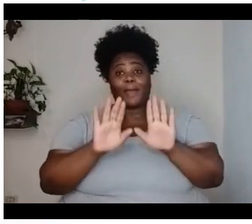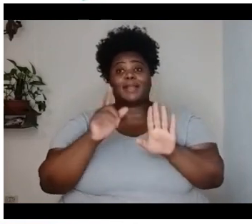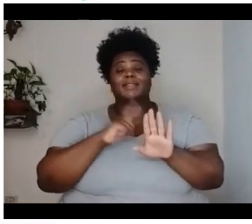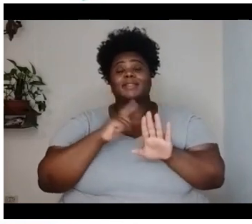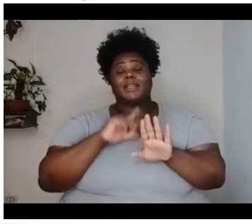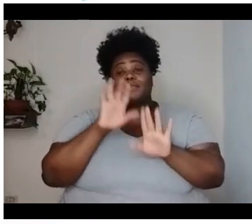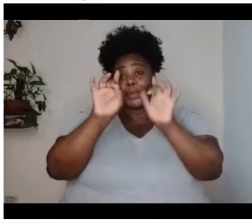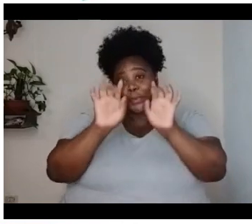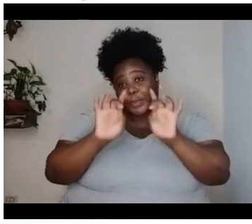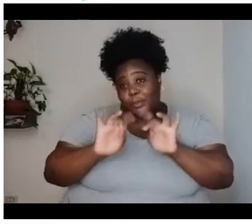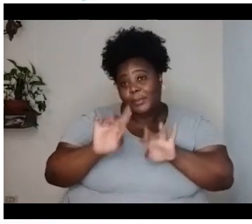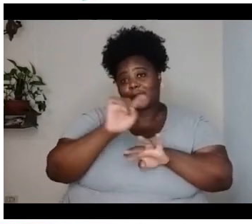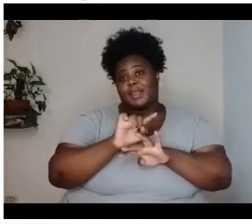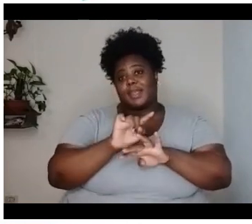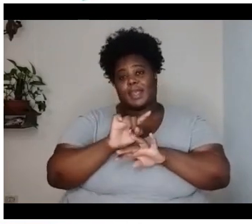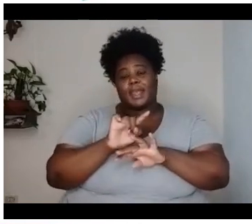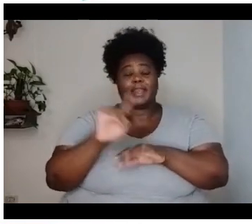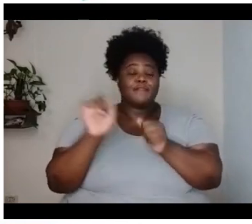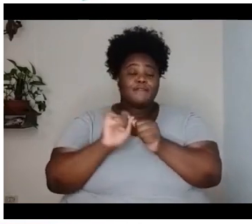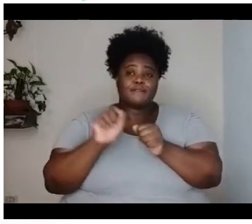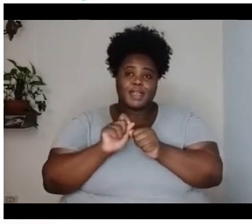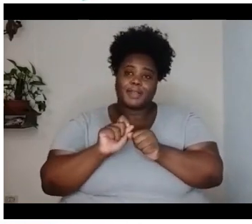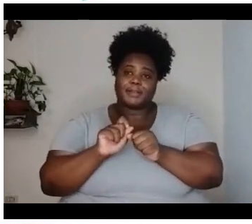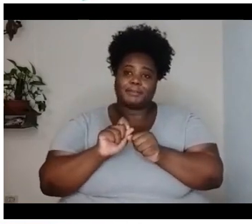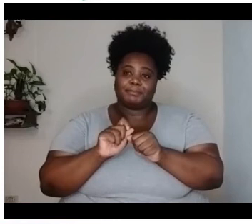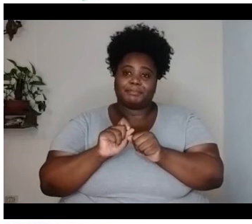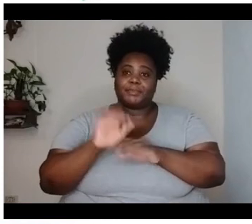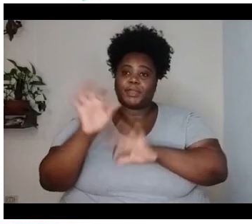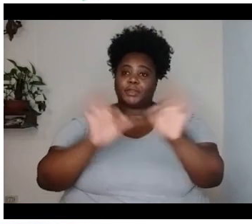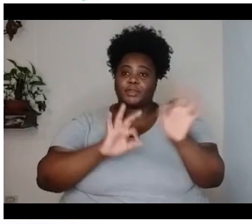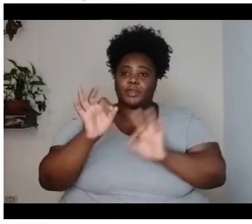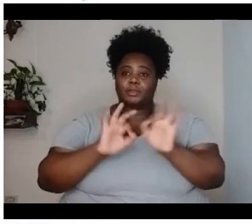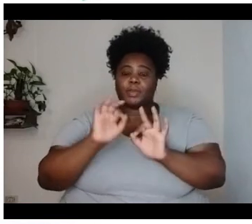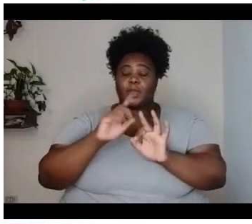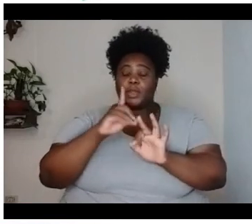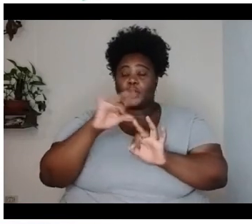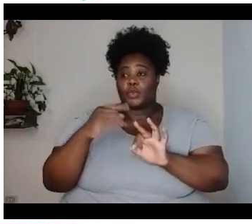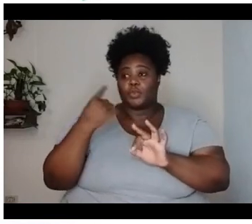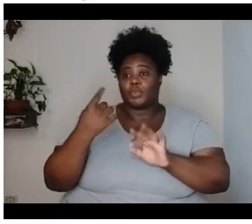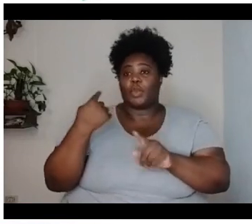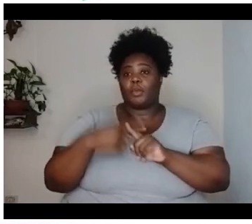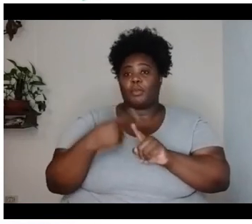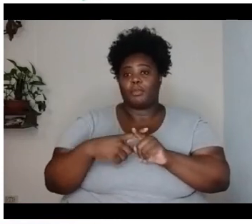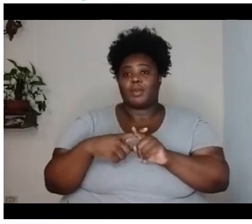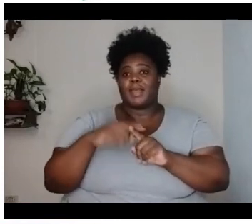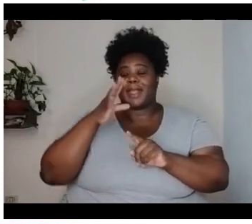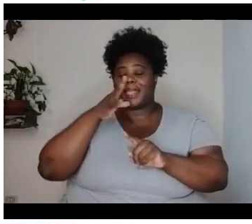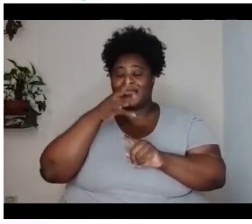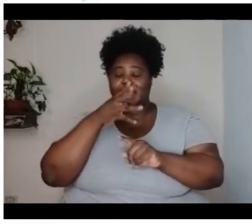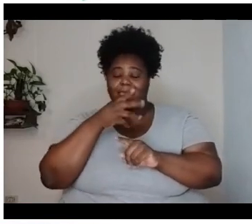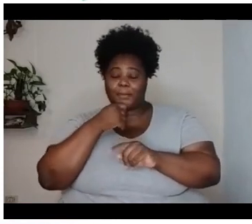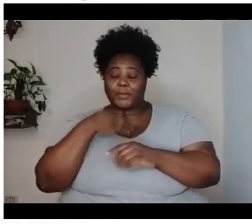que ele saiu assim do planejamento no dia, porque demorou um pouco para chegar no